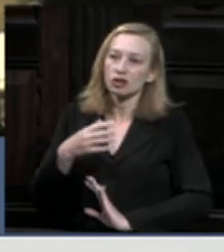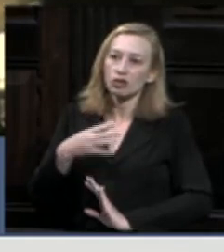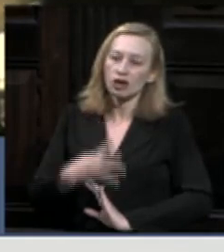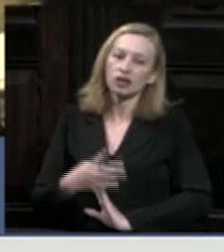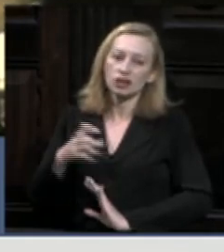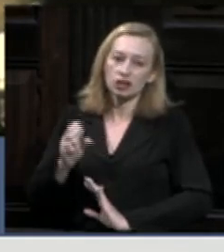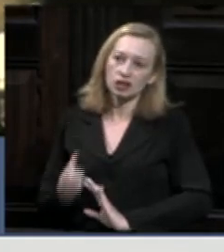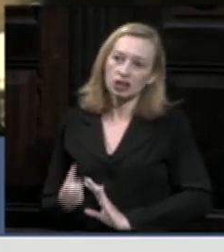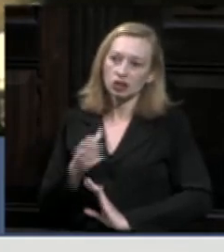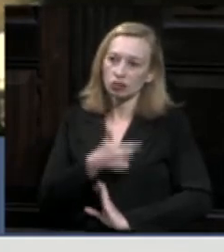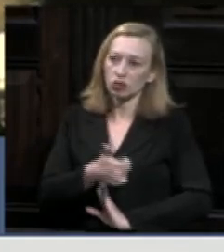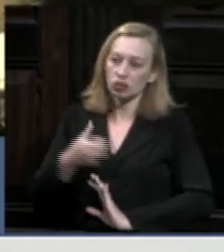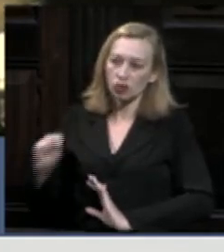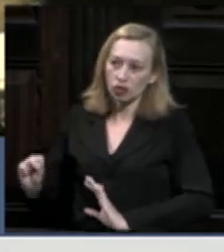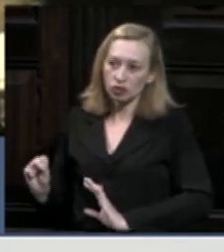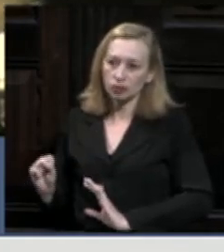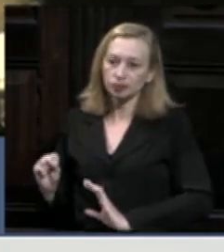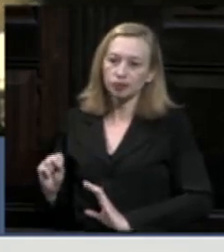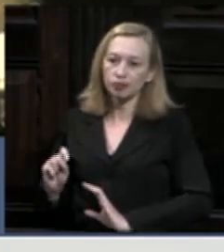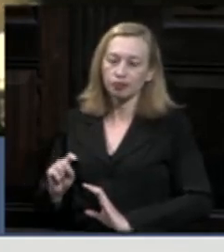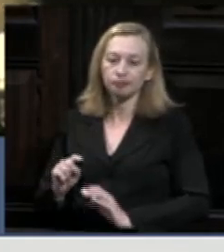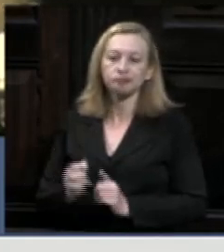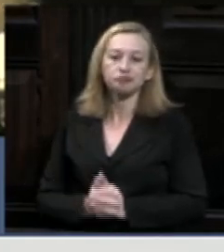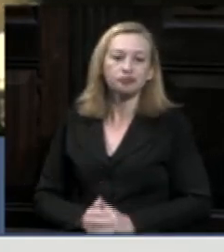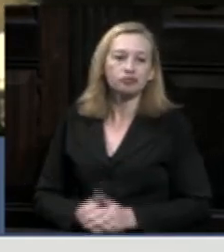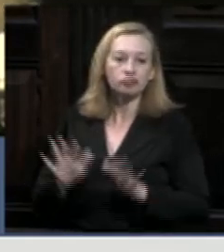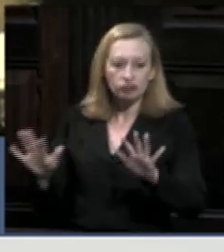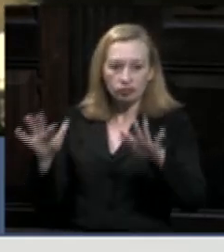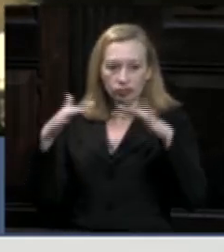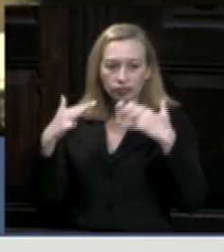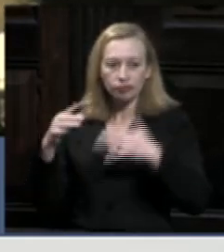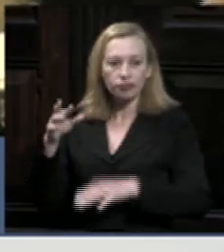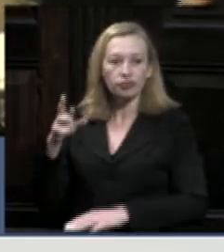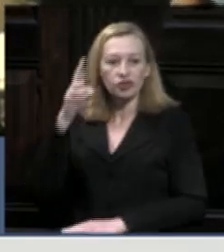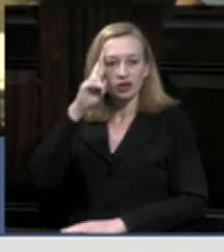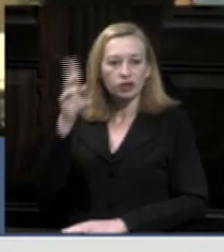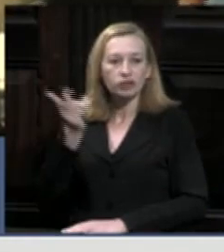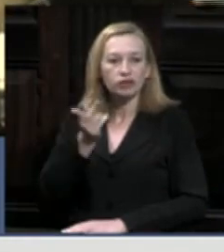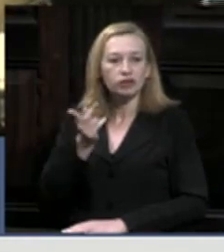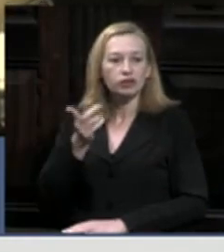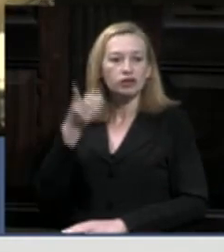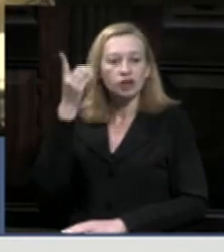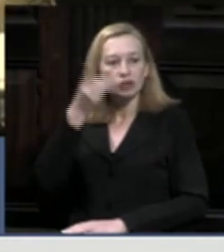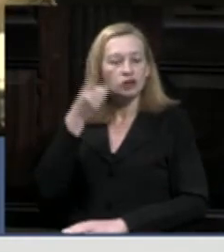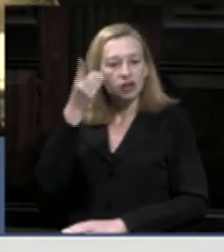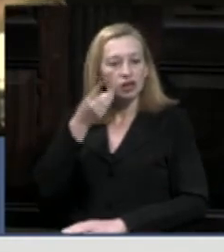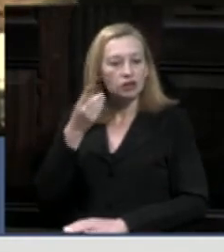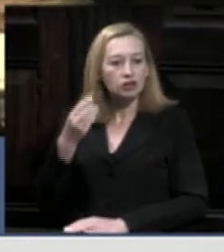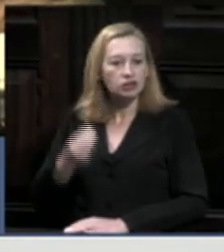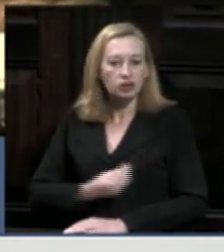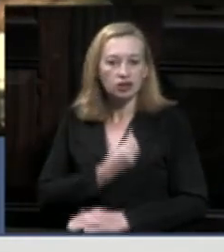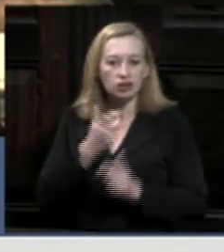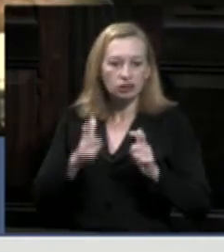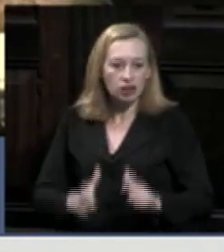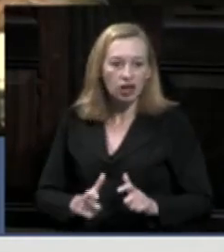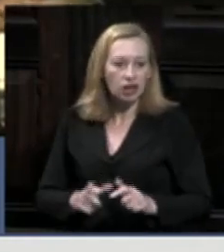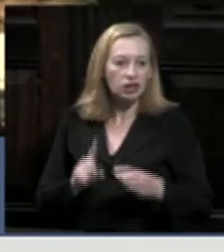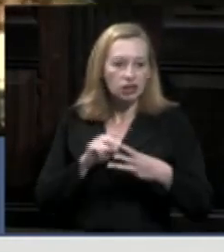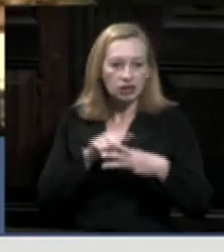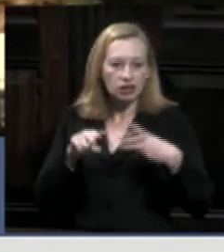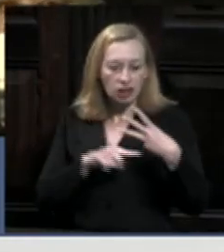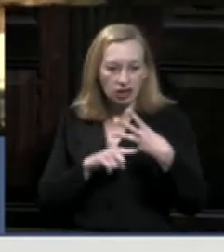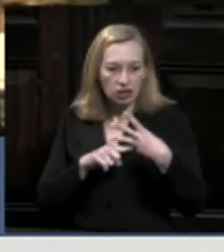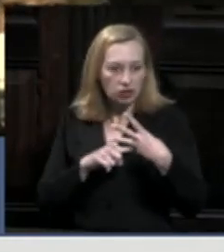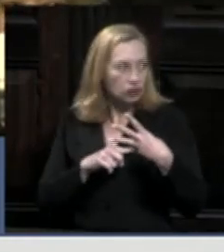e dá outras providências quero chamar a atenção dos senhores deputados presentes à sobremesa três destaques